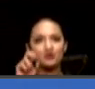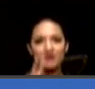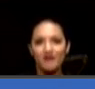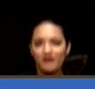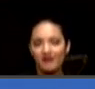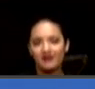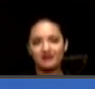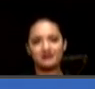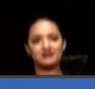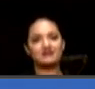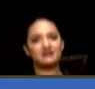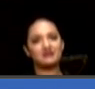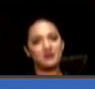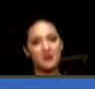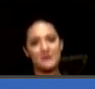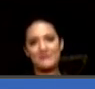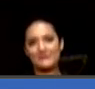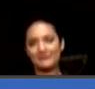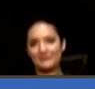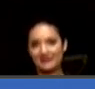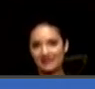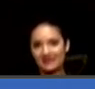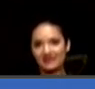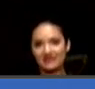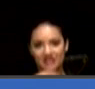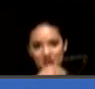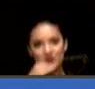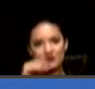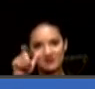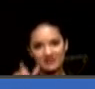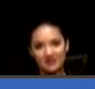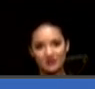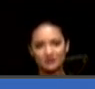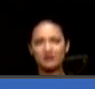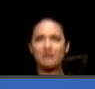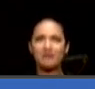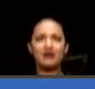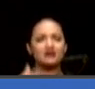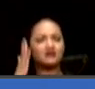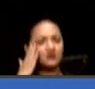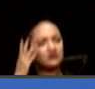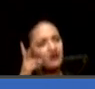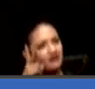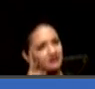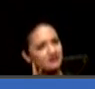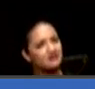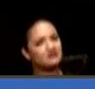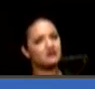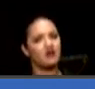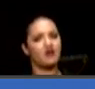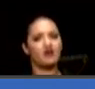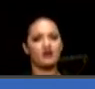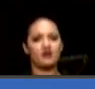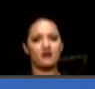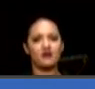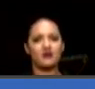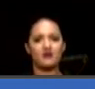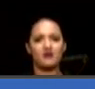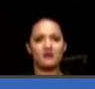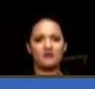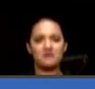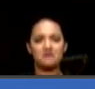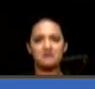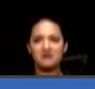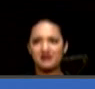ministro. Mas temos certeza de que toda vez que Vossa Excelência